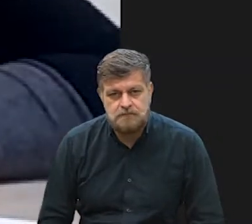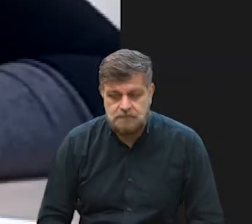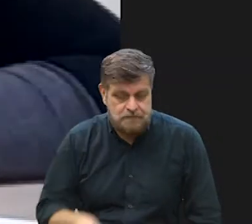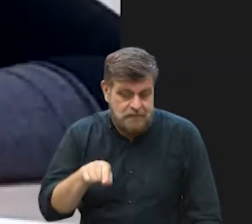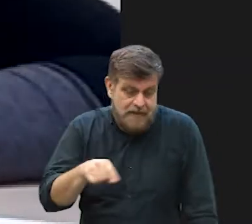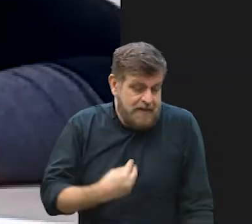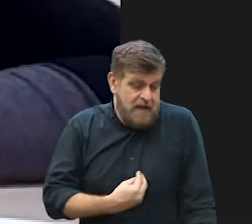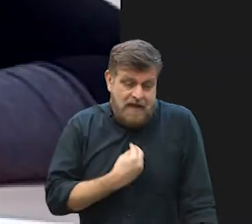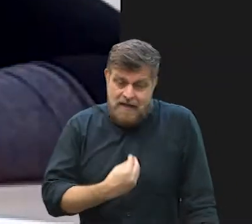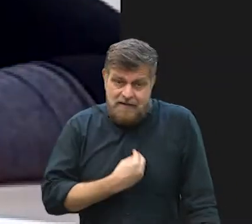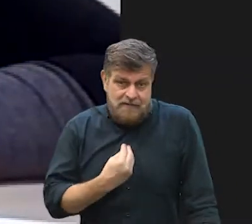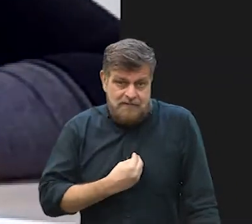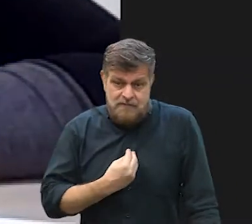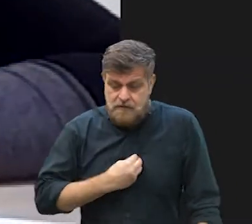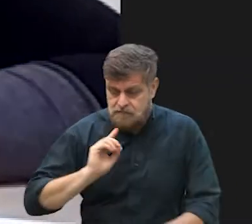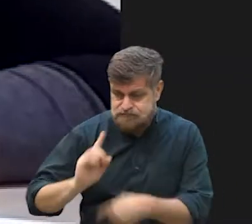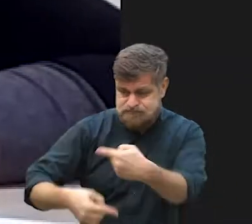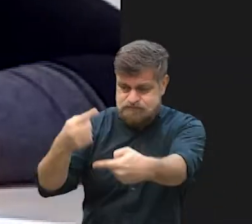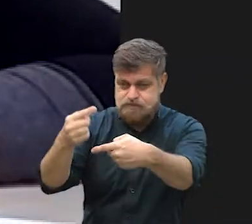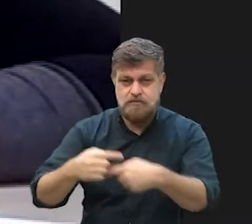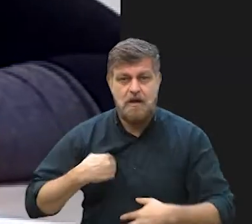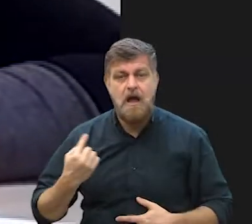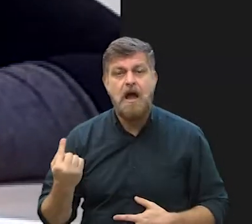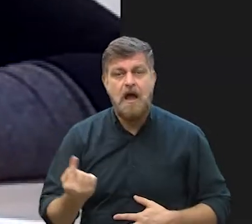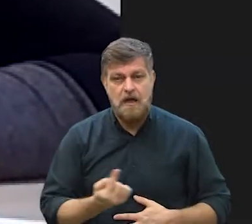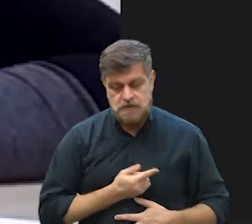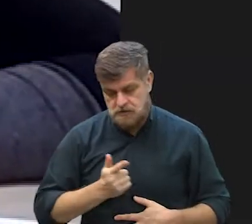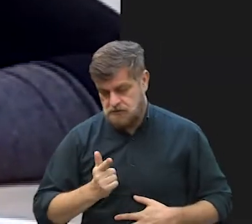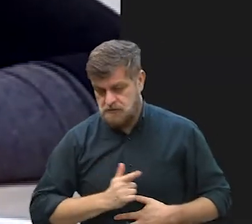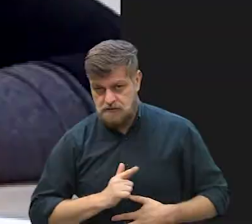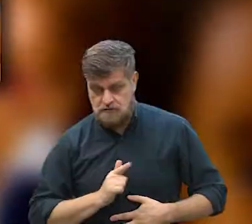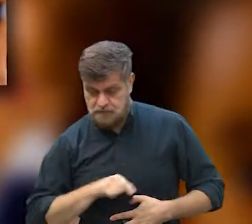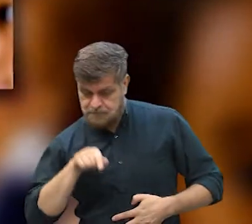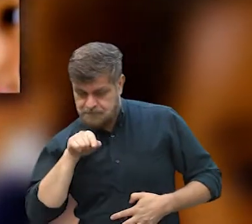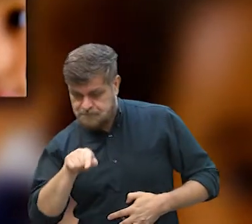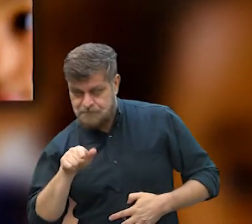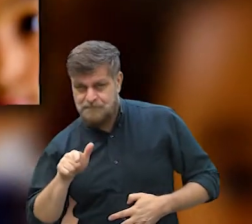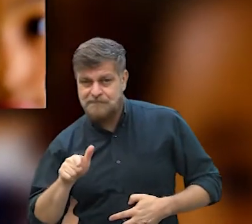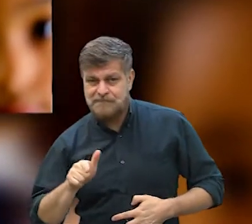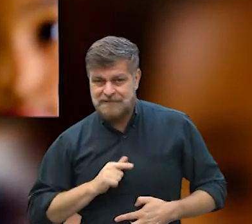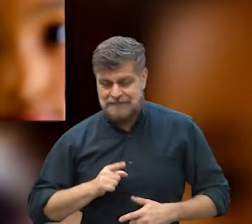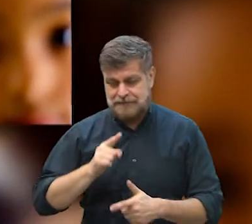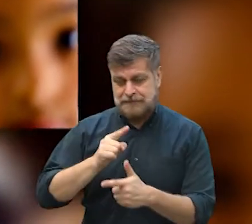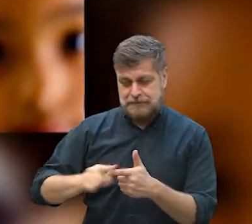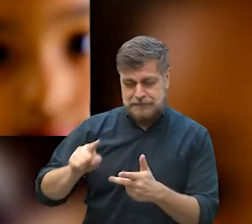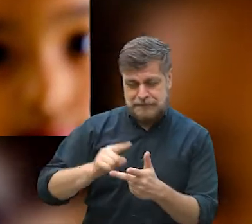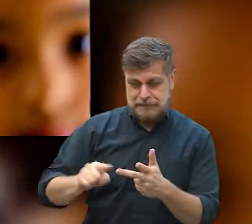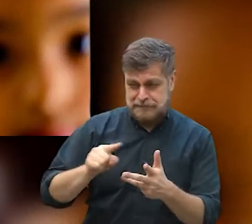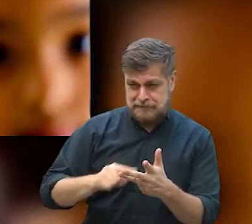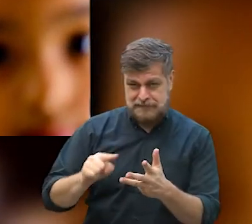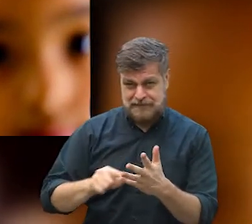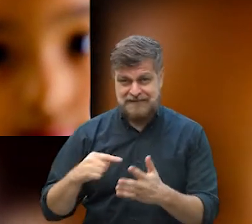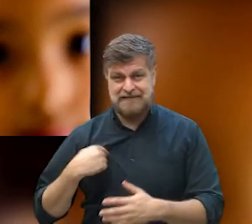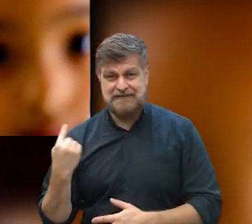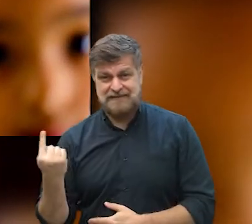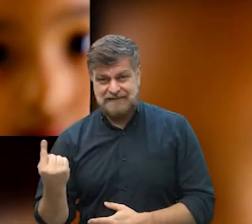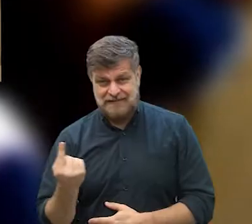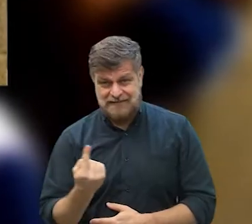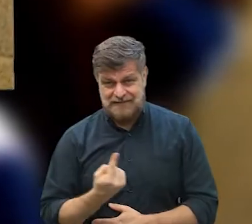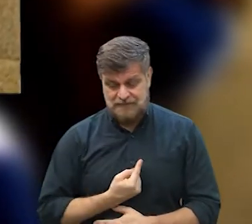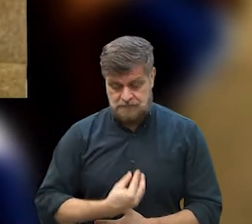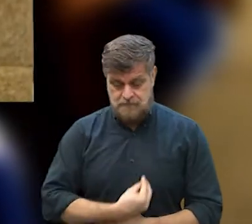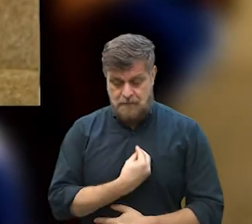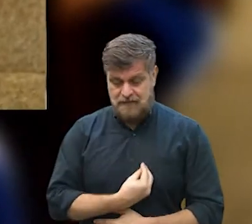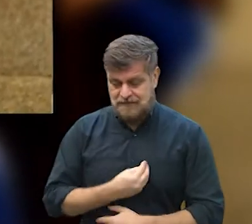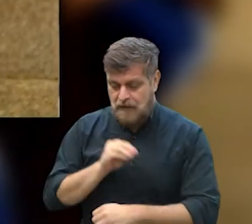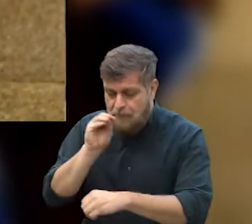tudo na vida, é isso mesmo, é como você falou, né? A gente tem algumas realidades, assim, que se a gente não